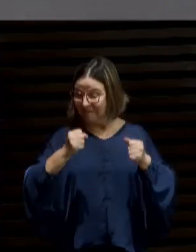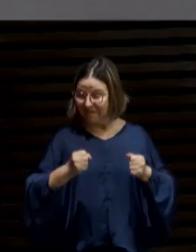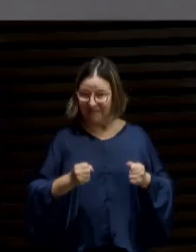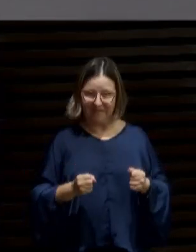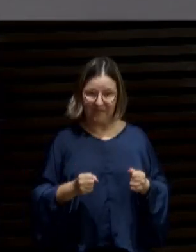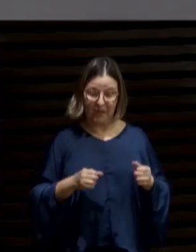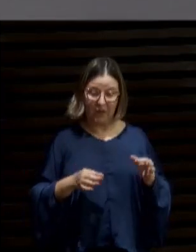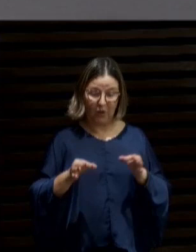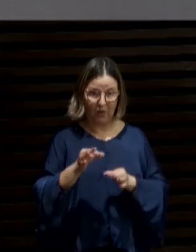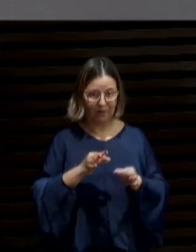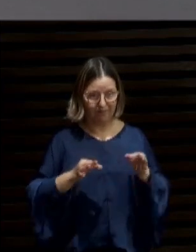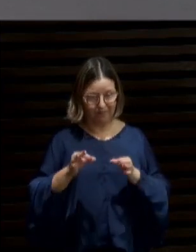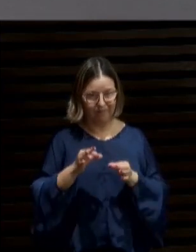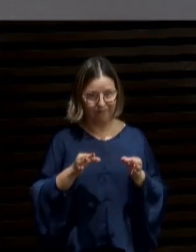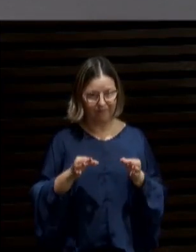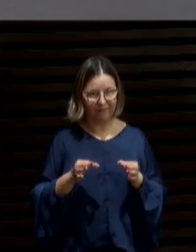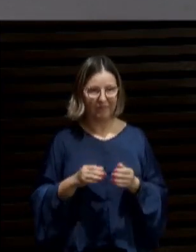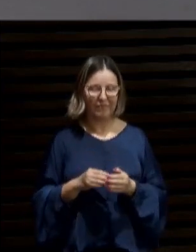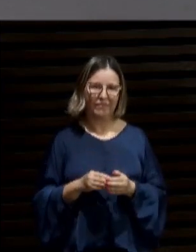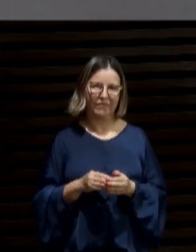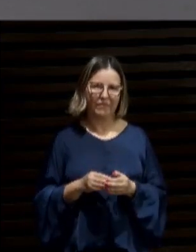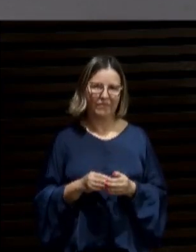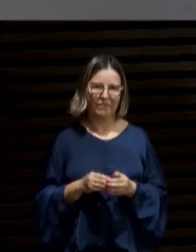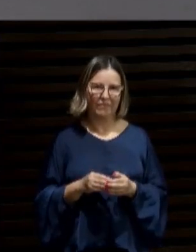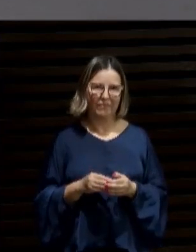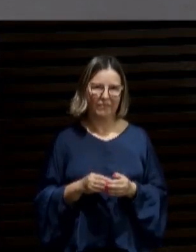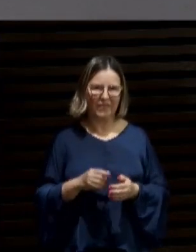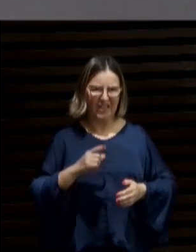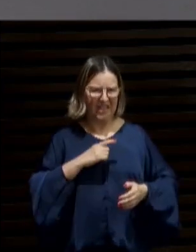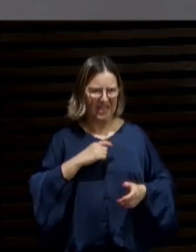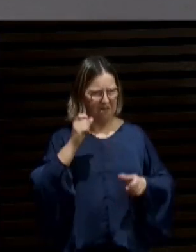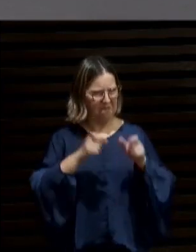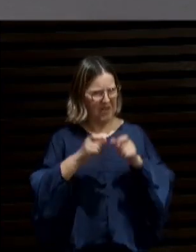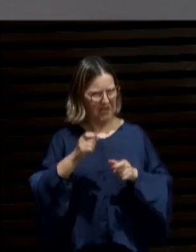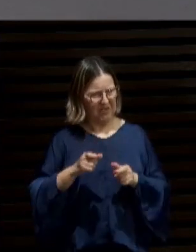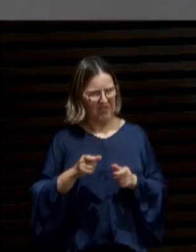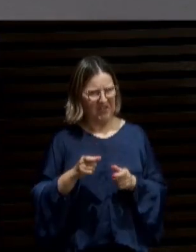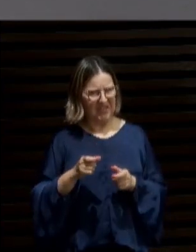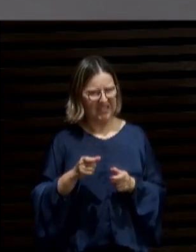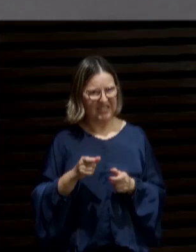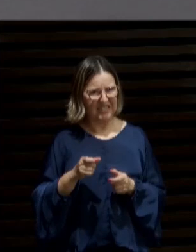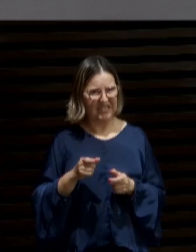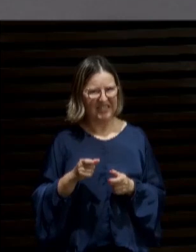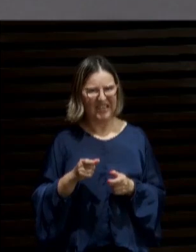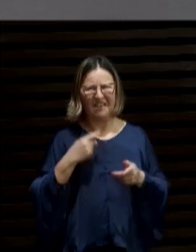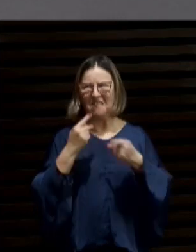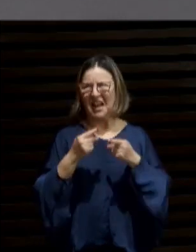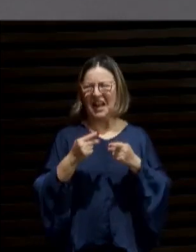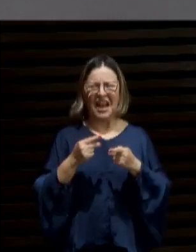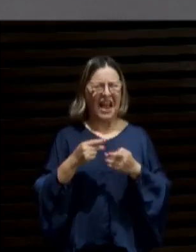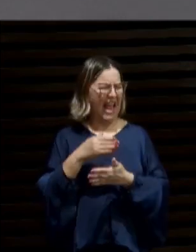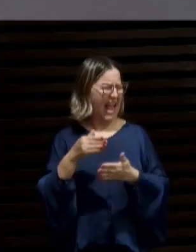ordem. Tem uns caras aí que tentam dizer que isso tudo foi invenção,